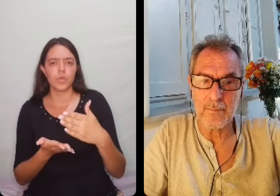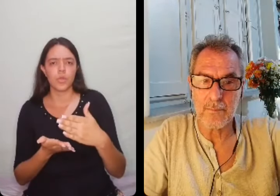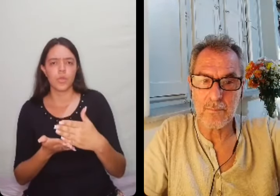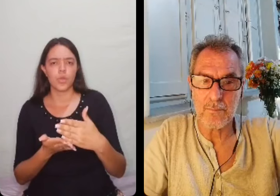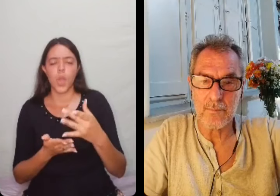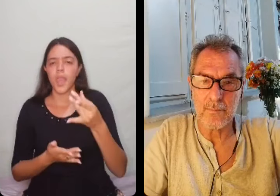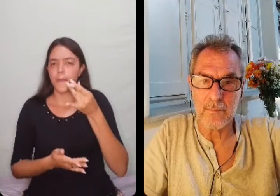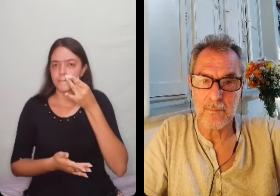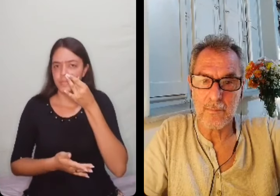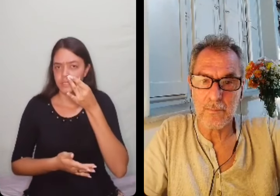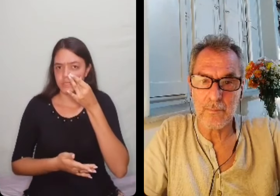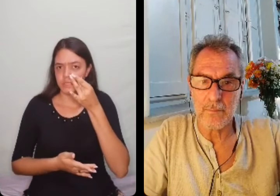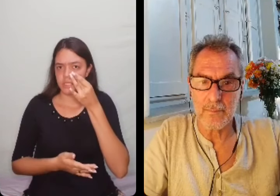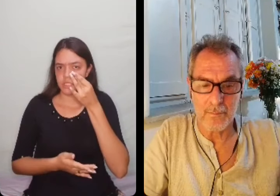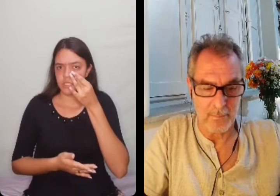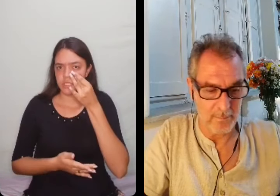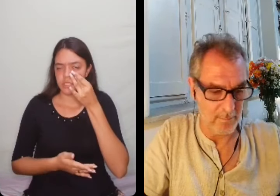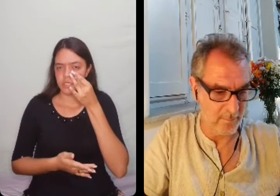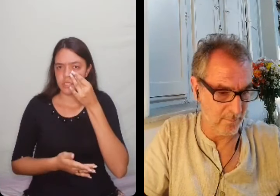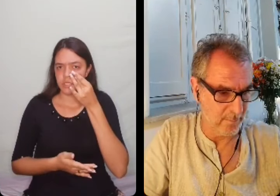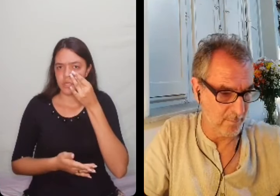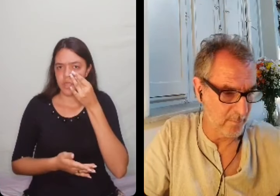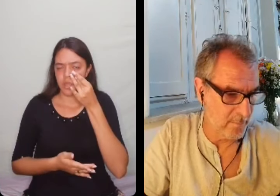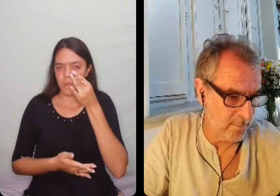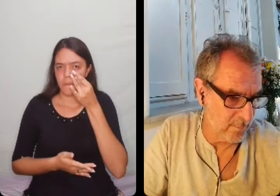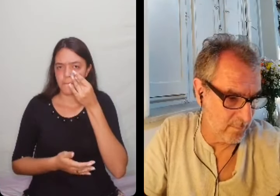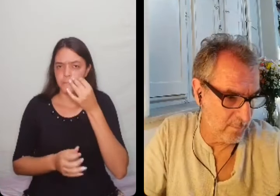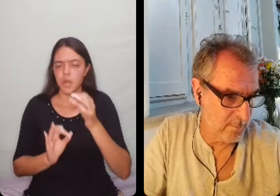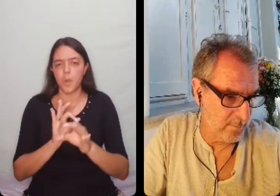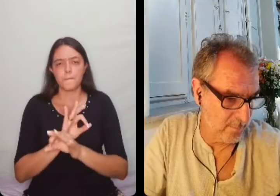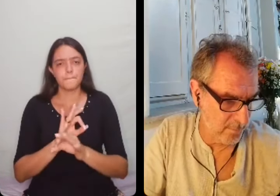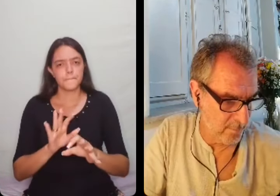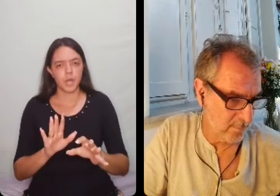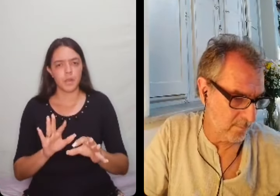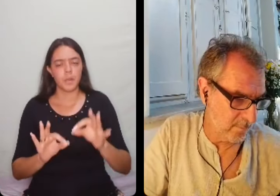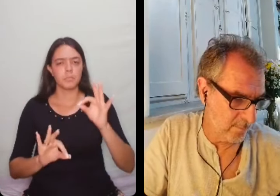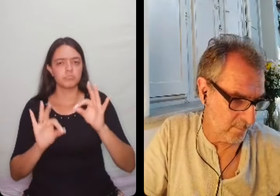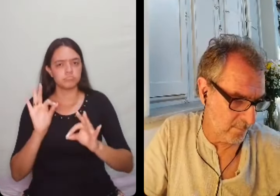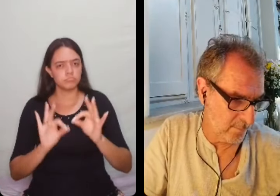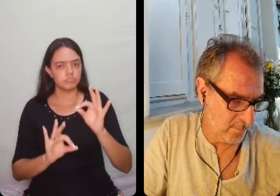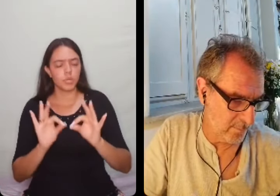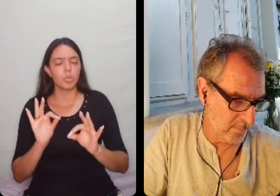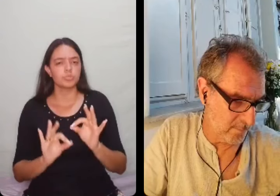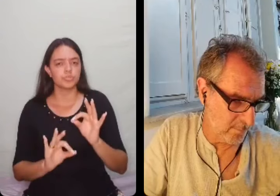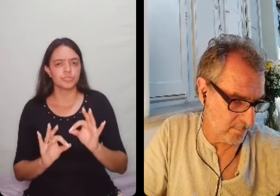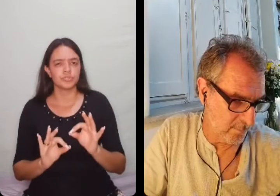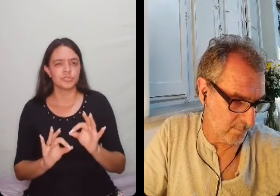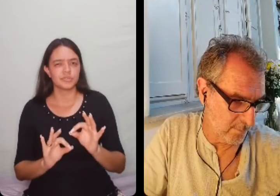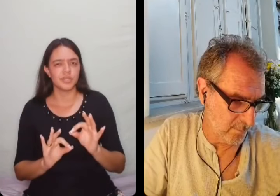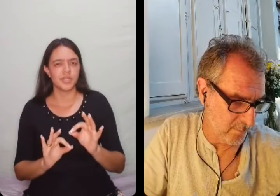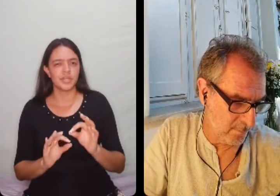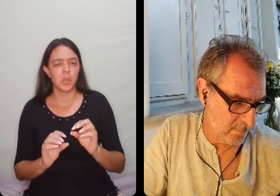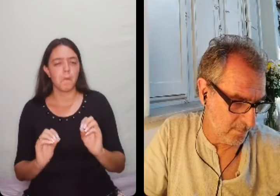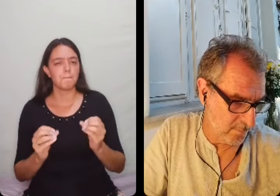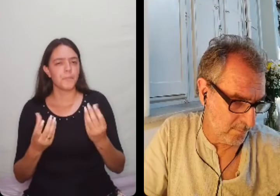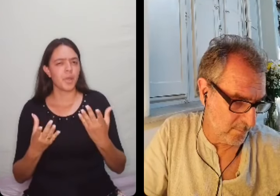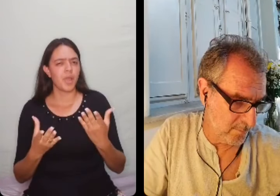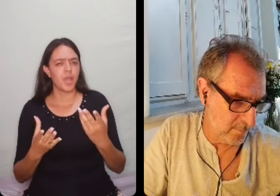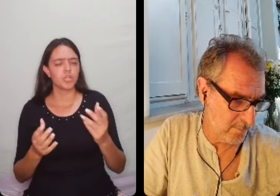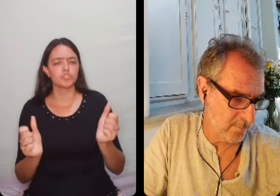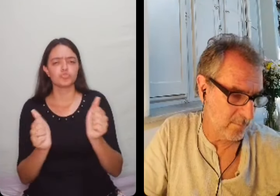pra encerrar o projeto, né? Como dito no começo, que era um PRO-AR, que talvez não pudesse acontecer, como é que foi